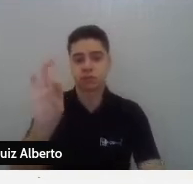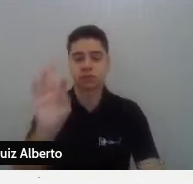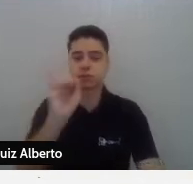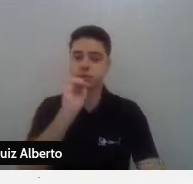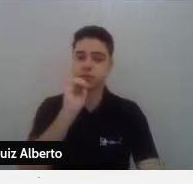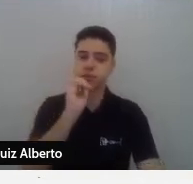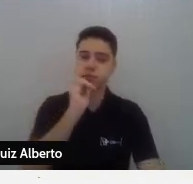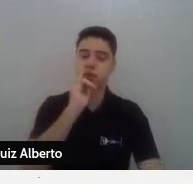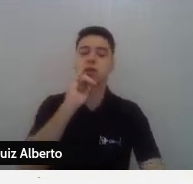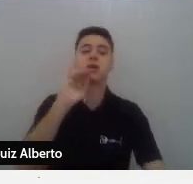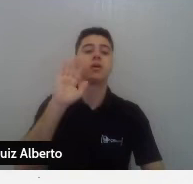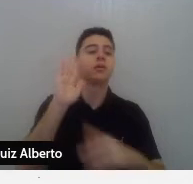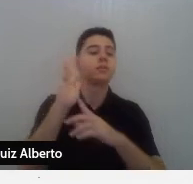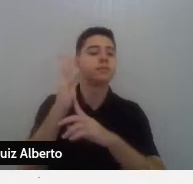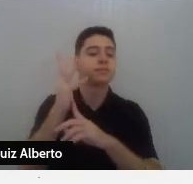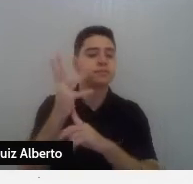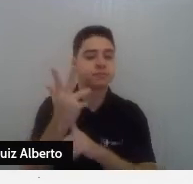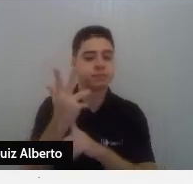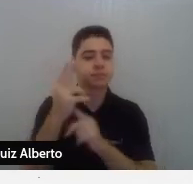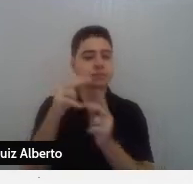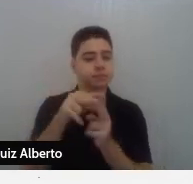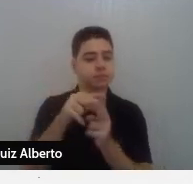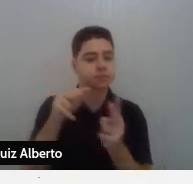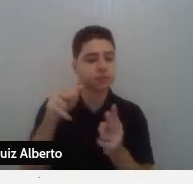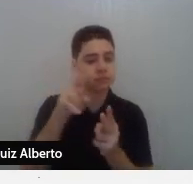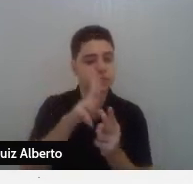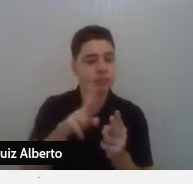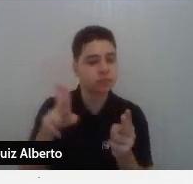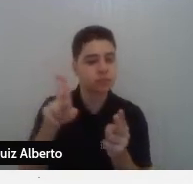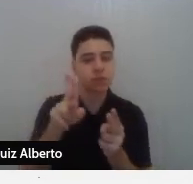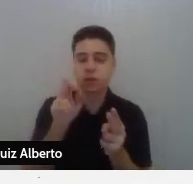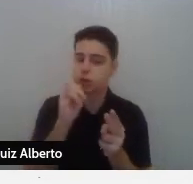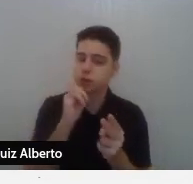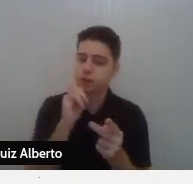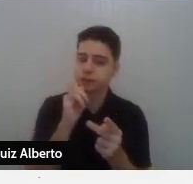arte digital que utiliza